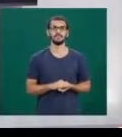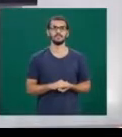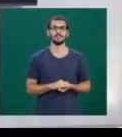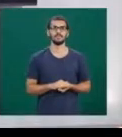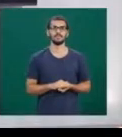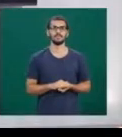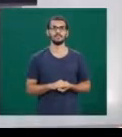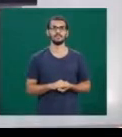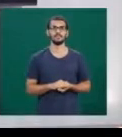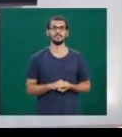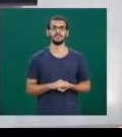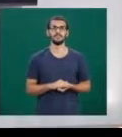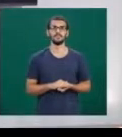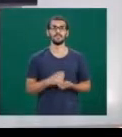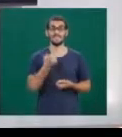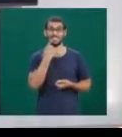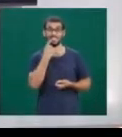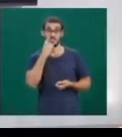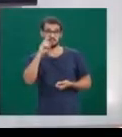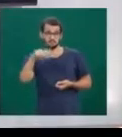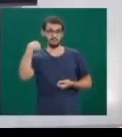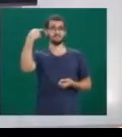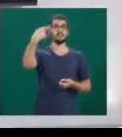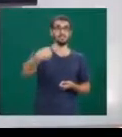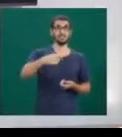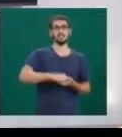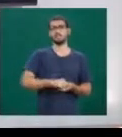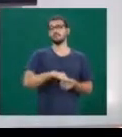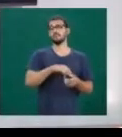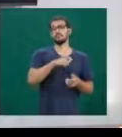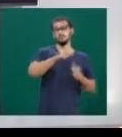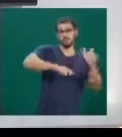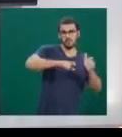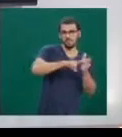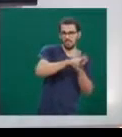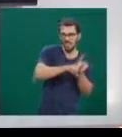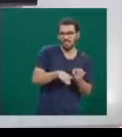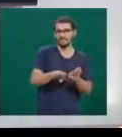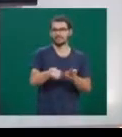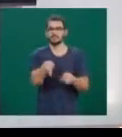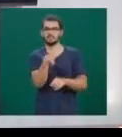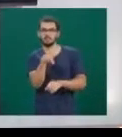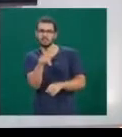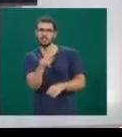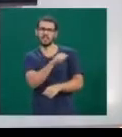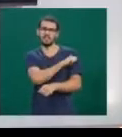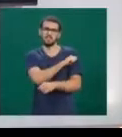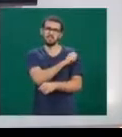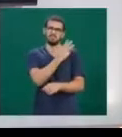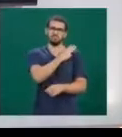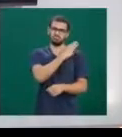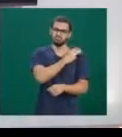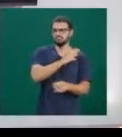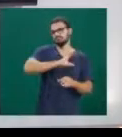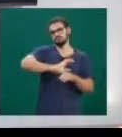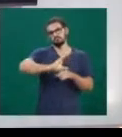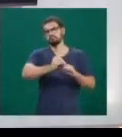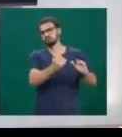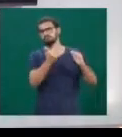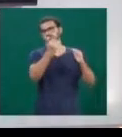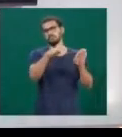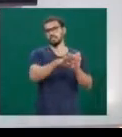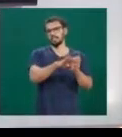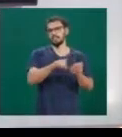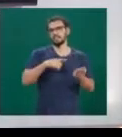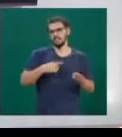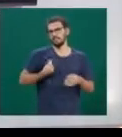Até a próxima sexta-feira, professores, pesquisadores e alunos do ensino médio e superior participam de várias atividades que